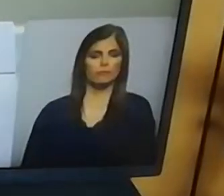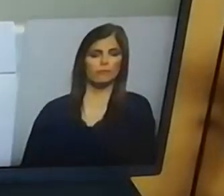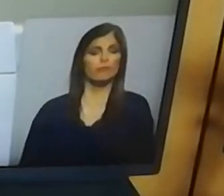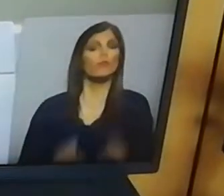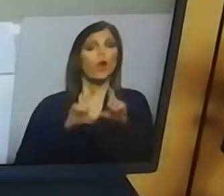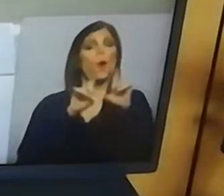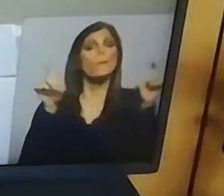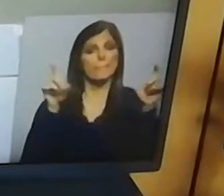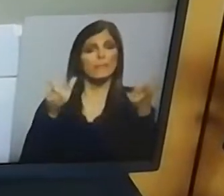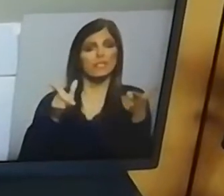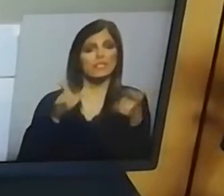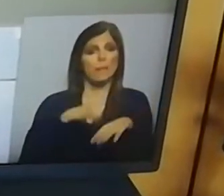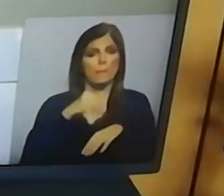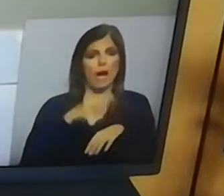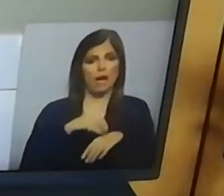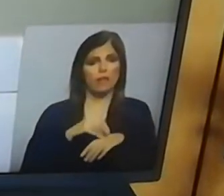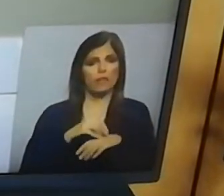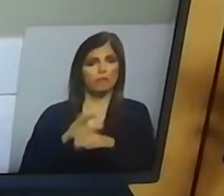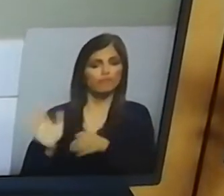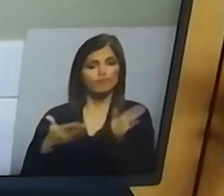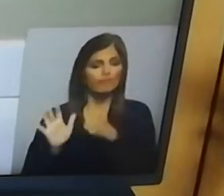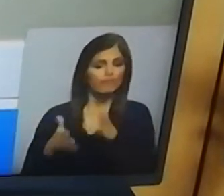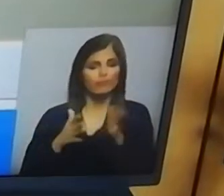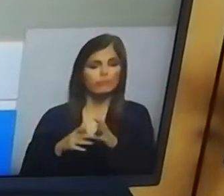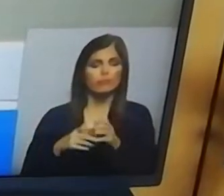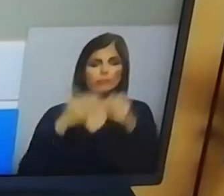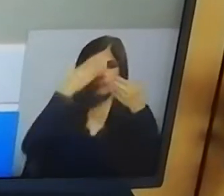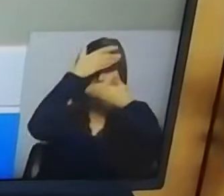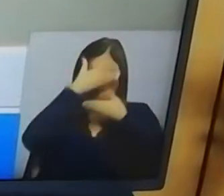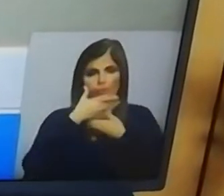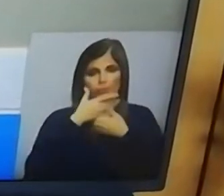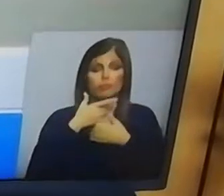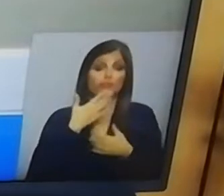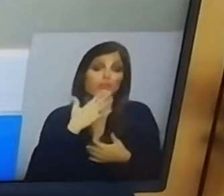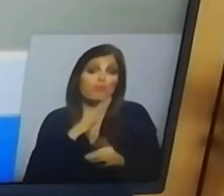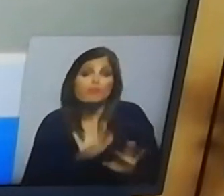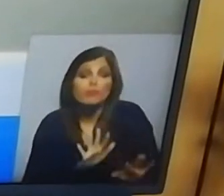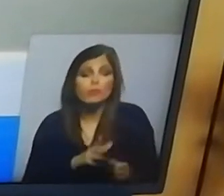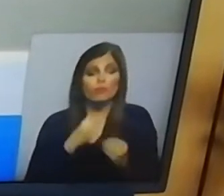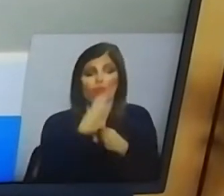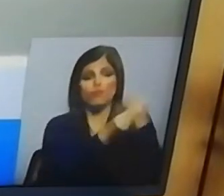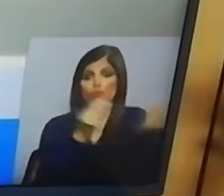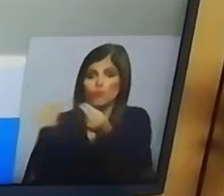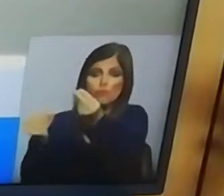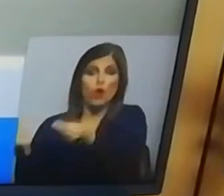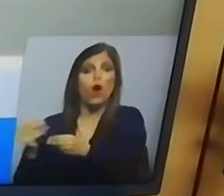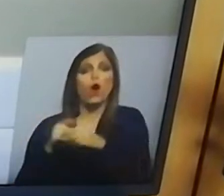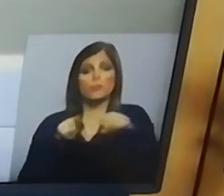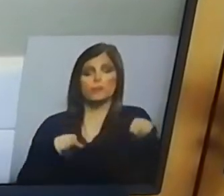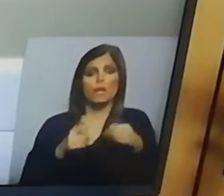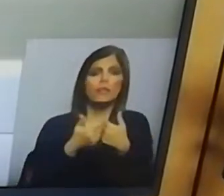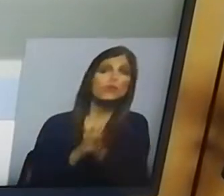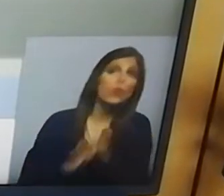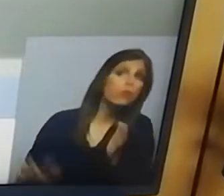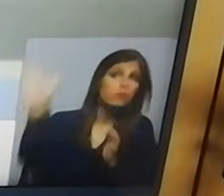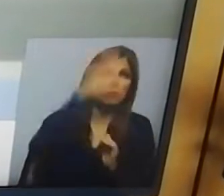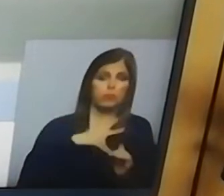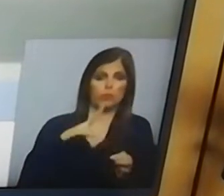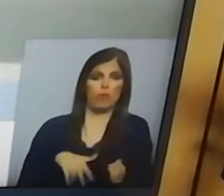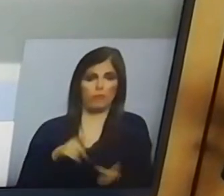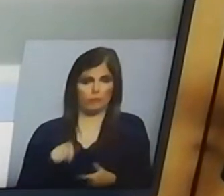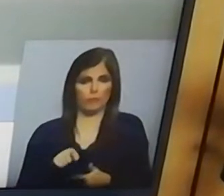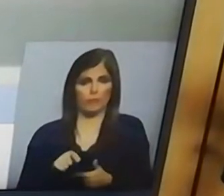da Maia está a produzir viseiras de proteção improvisadas para serem entregues aos hospitais de todo o país. É um dos